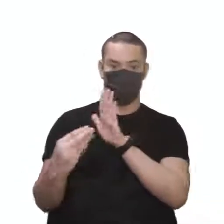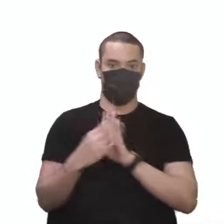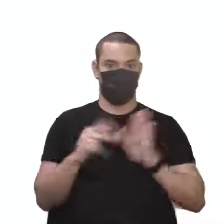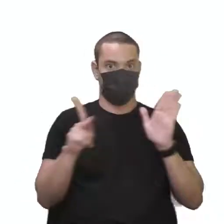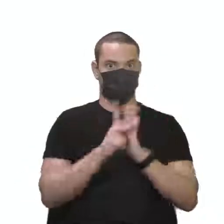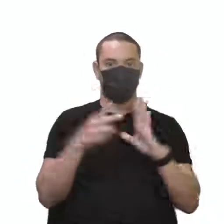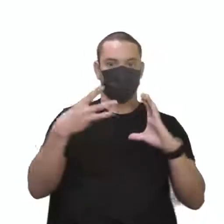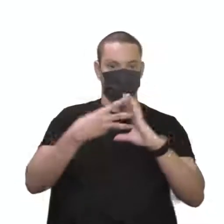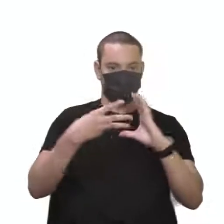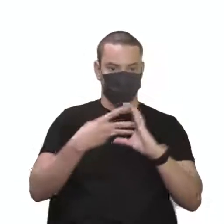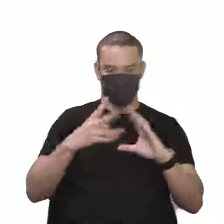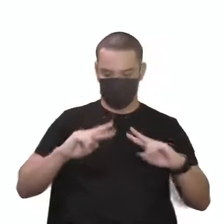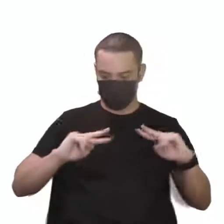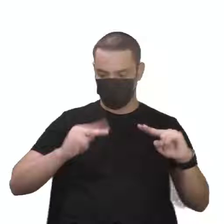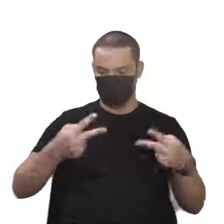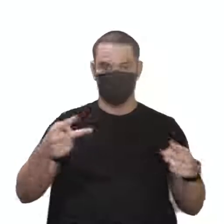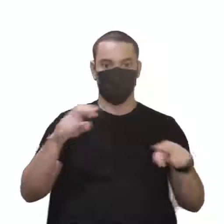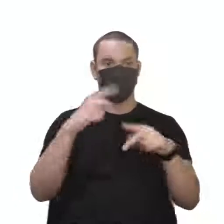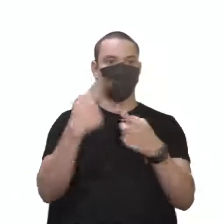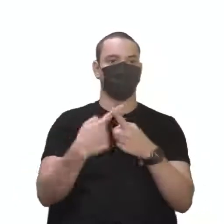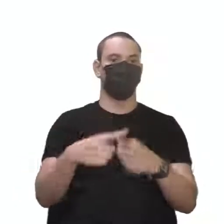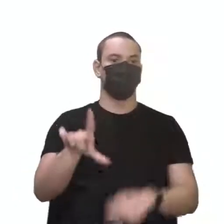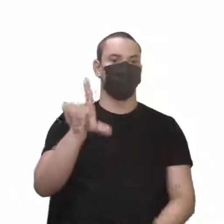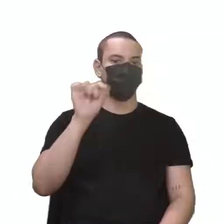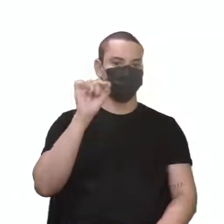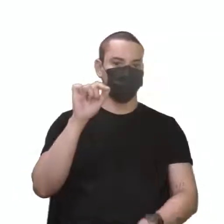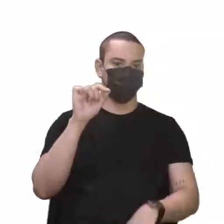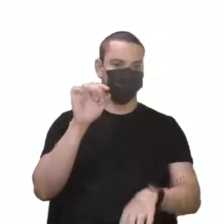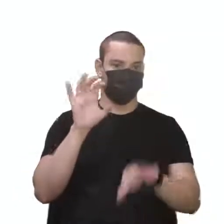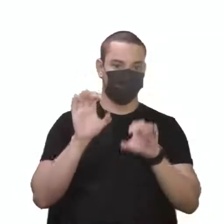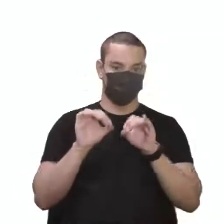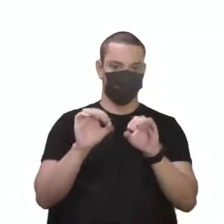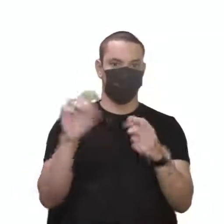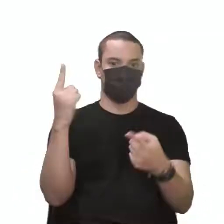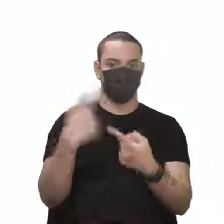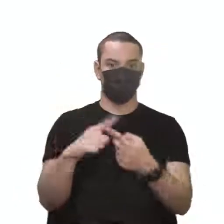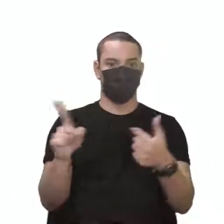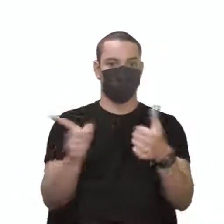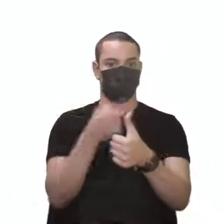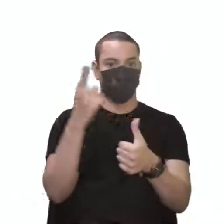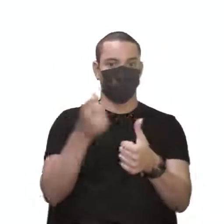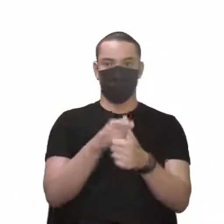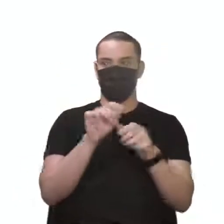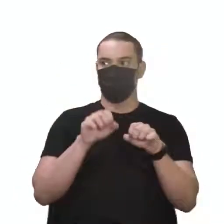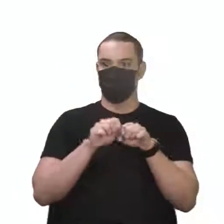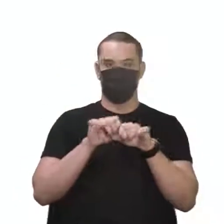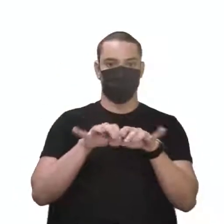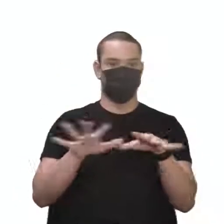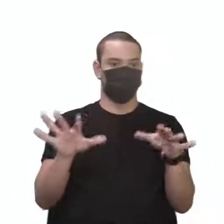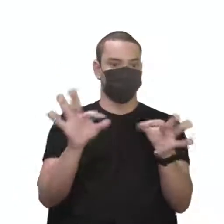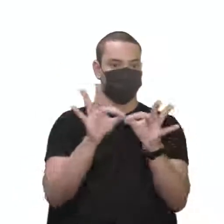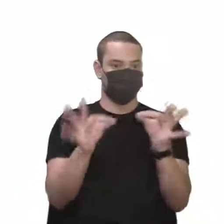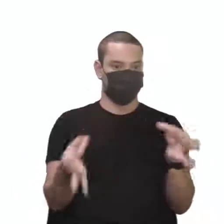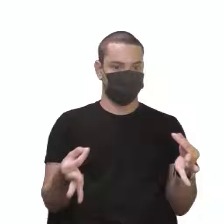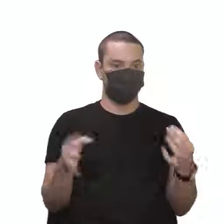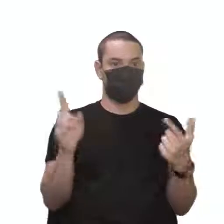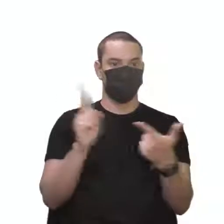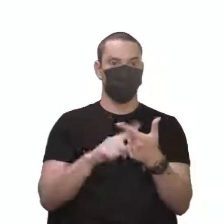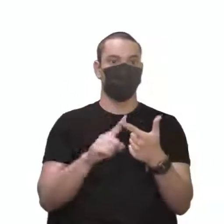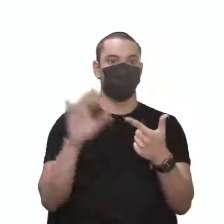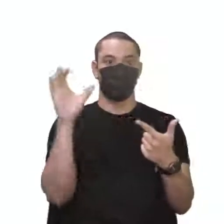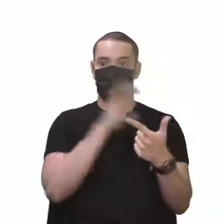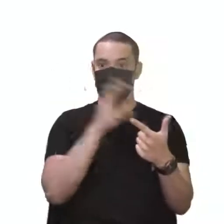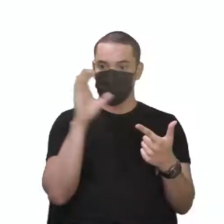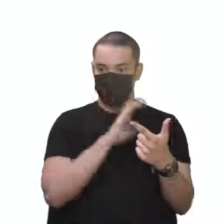célula filho. Então, por que optou pela bactéria? Primeiro, porque ela se reproduz de forma simples. Segundo, porque ela tem um processo de